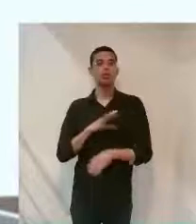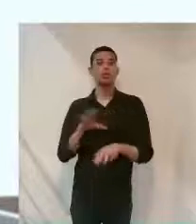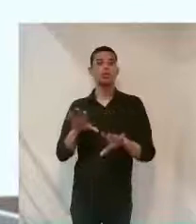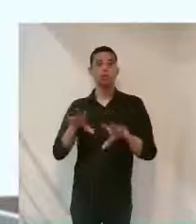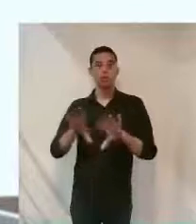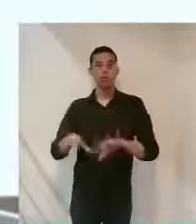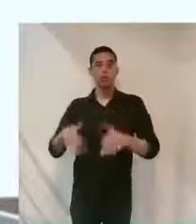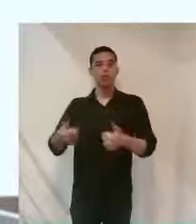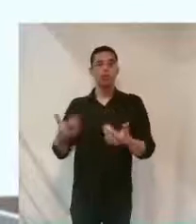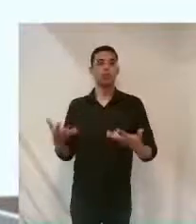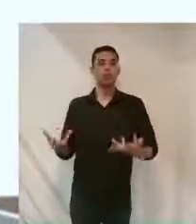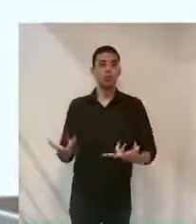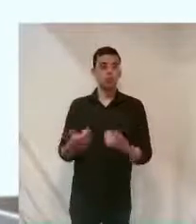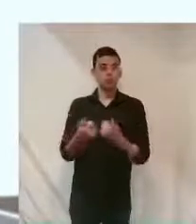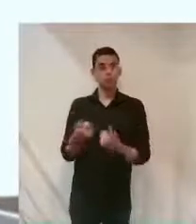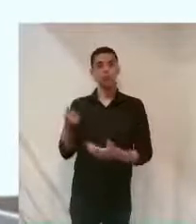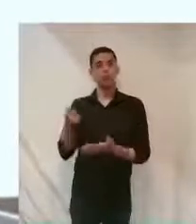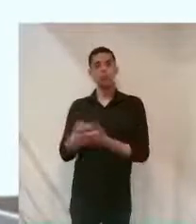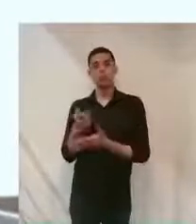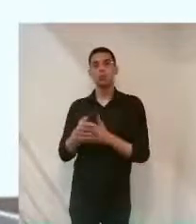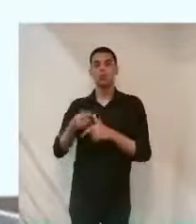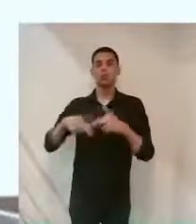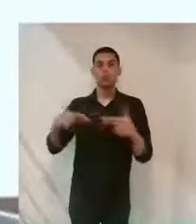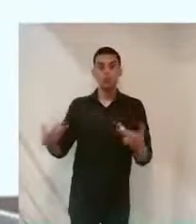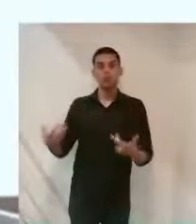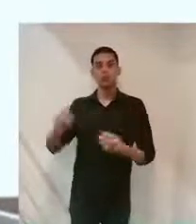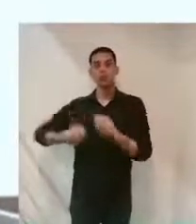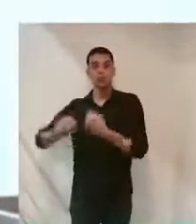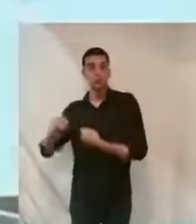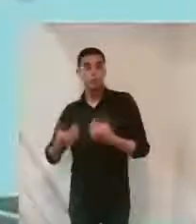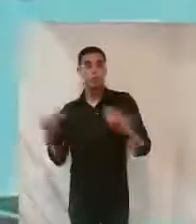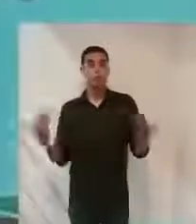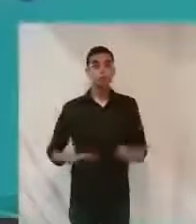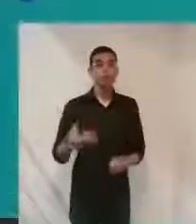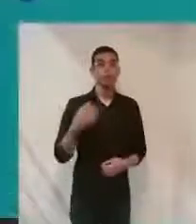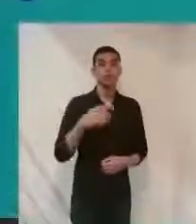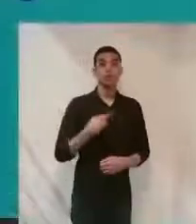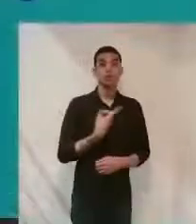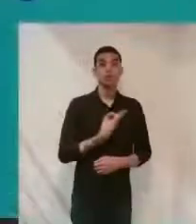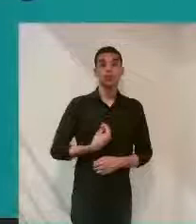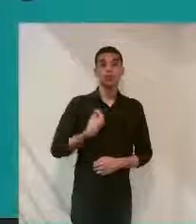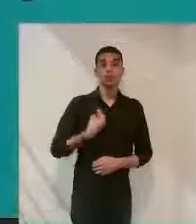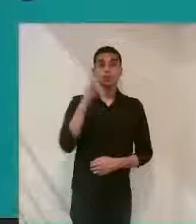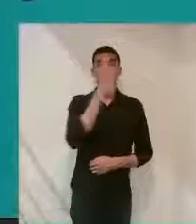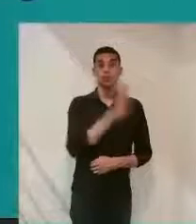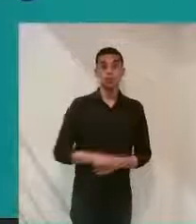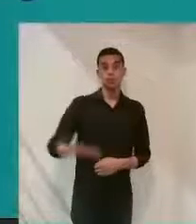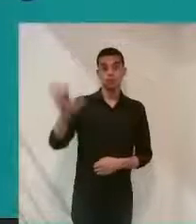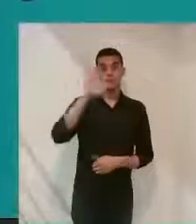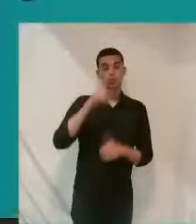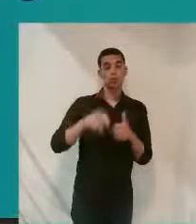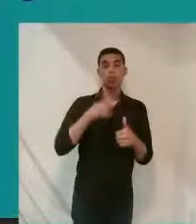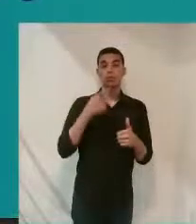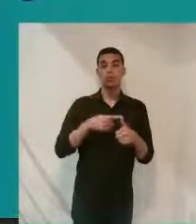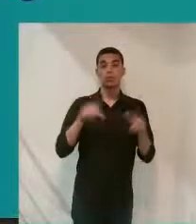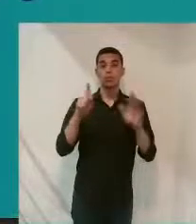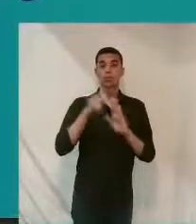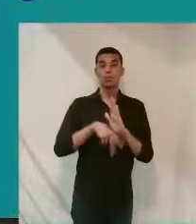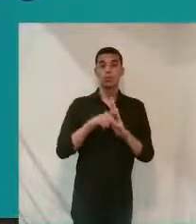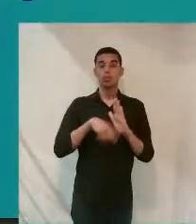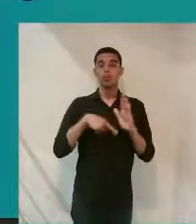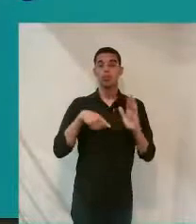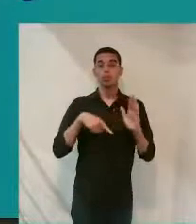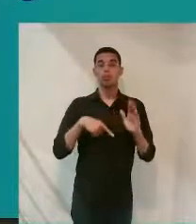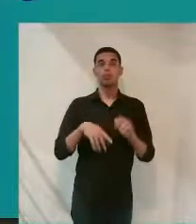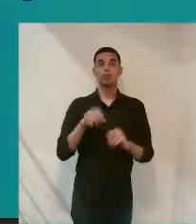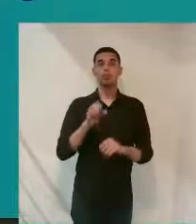equipamentos, veículos. E hoje a gente está presente em todo o Brasil. Foi o primeiro programa de logística reversa estruturante a se fazer